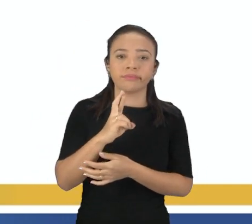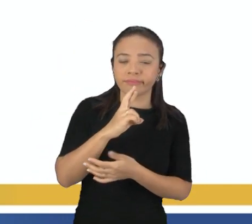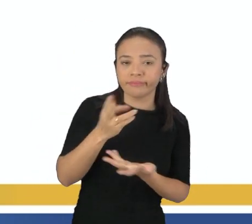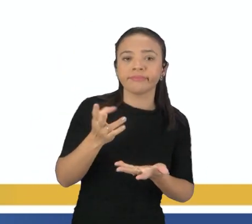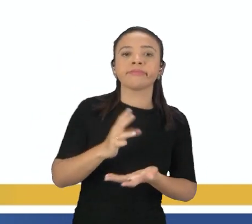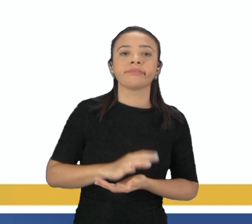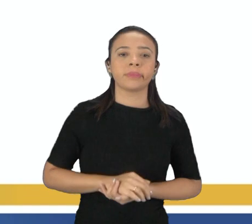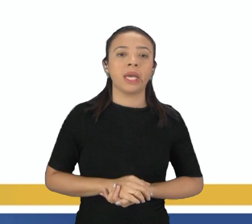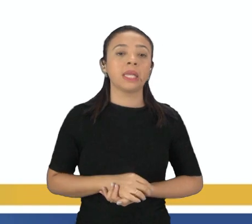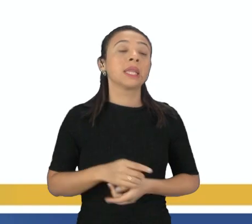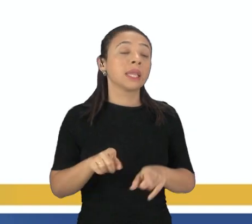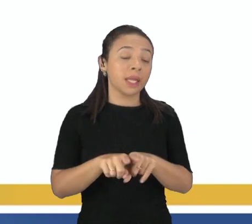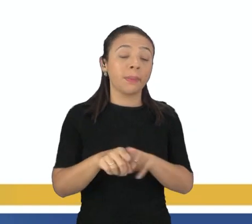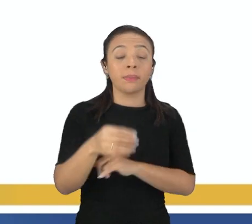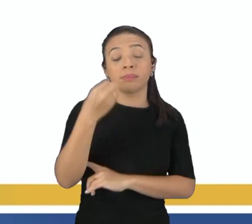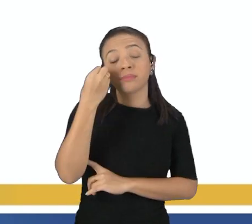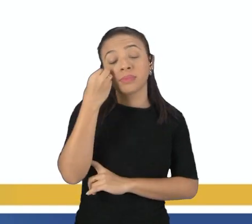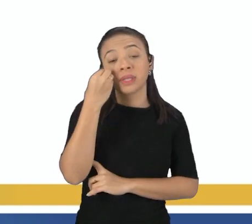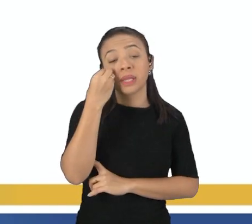tentar